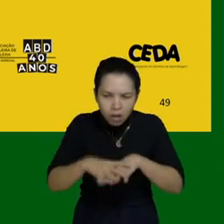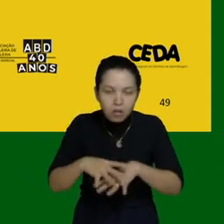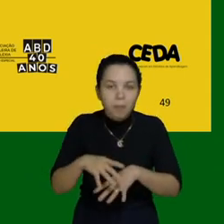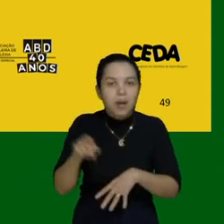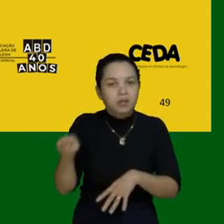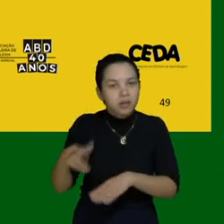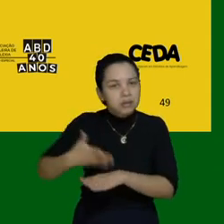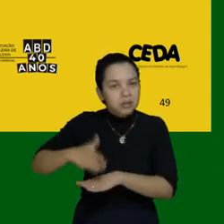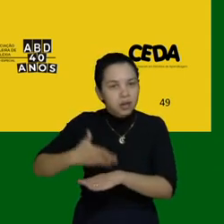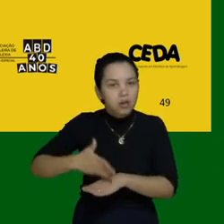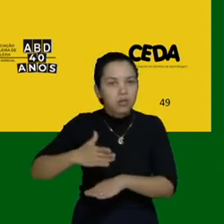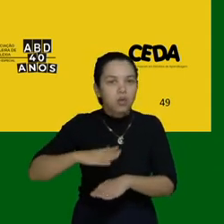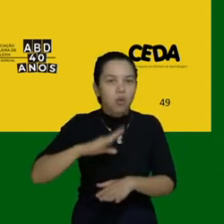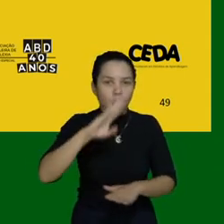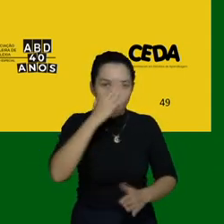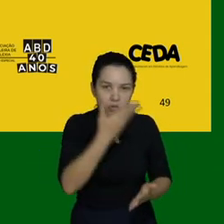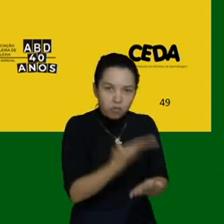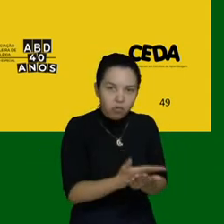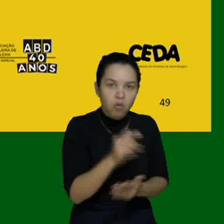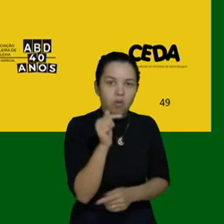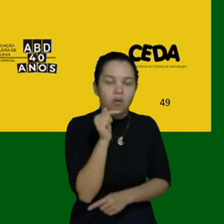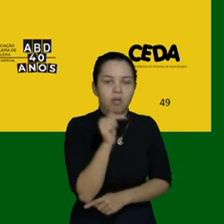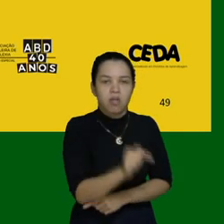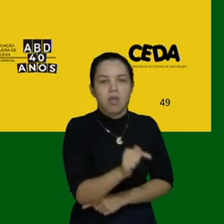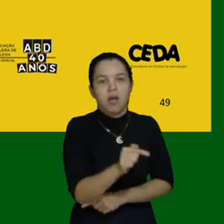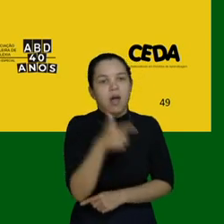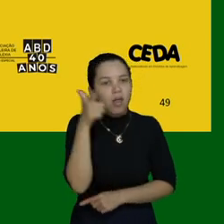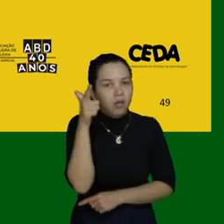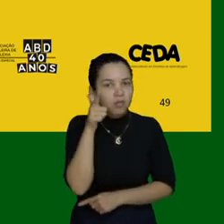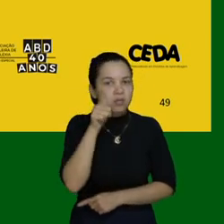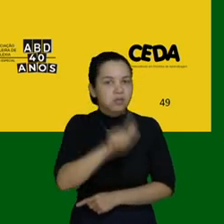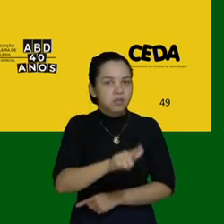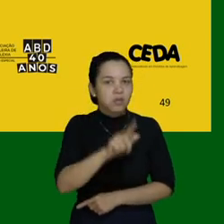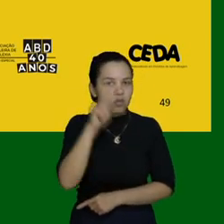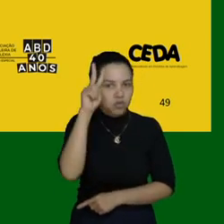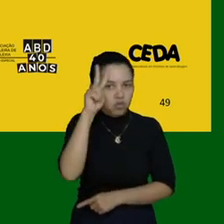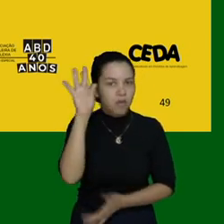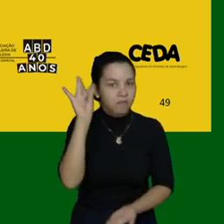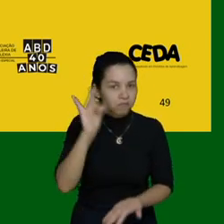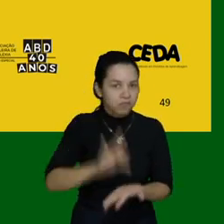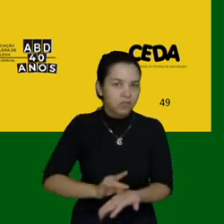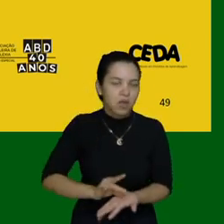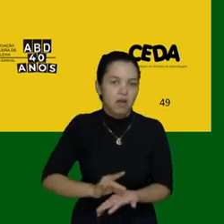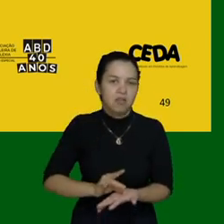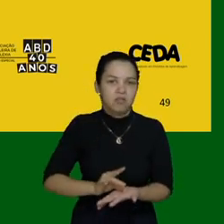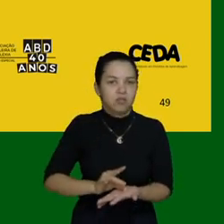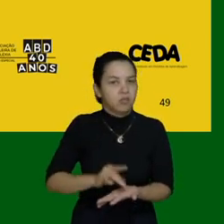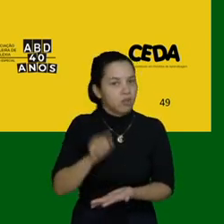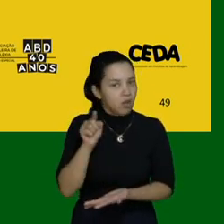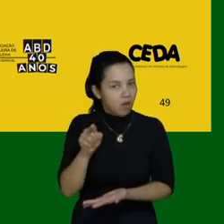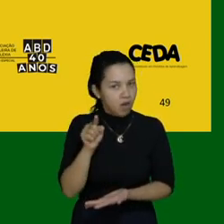nela a família confiou nela e ela conseguiu e é uma história real não é